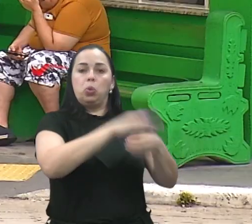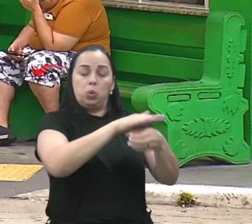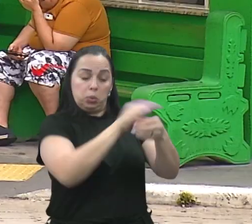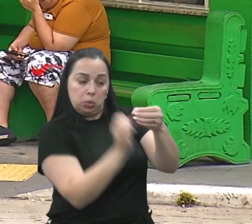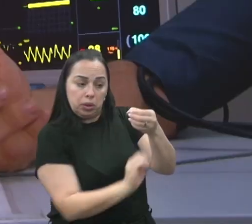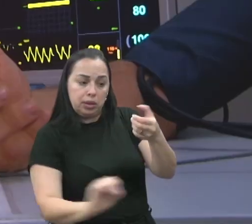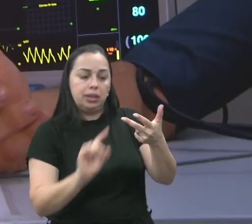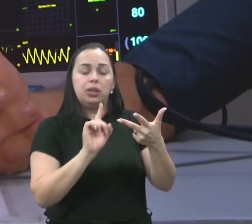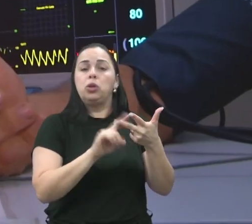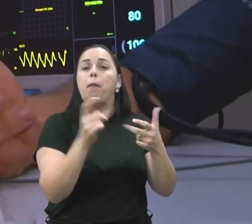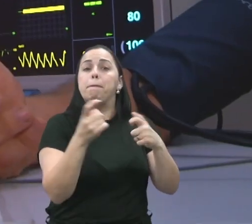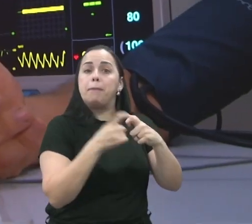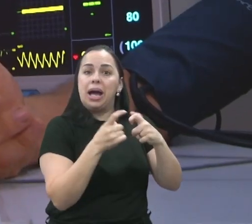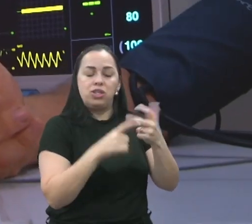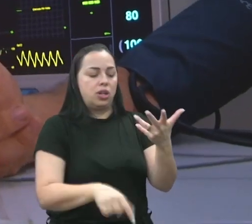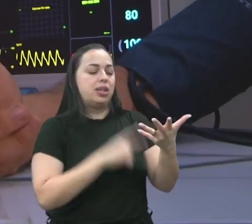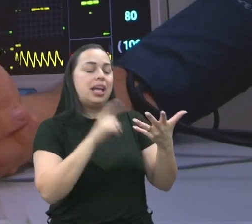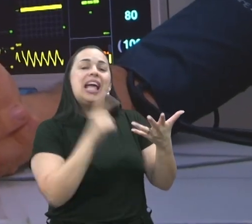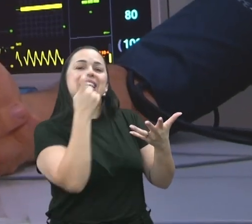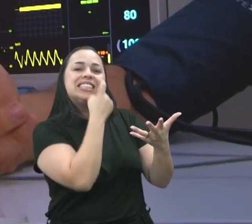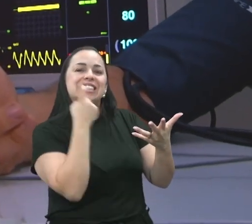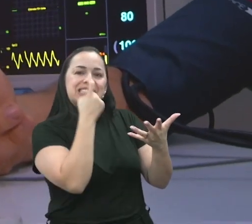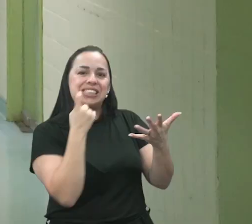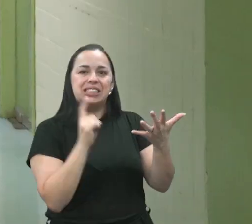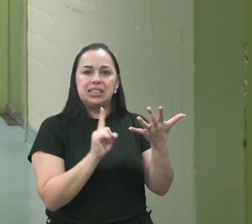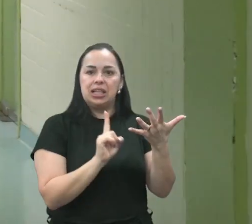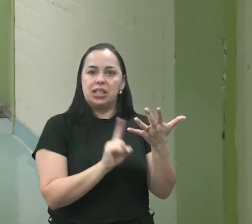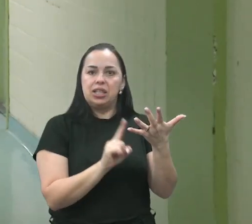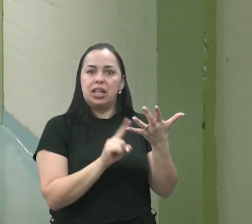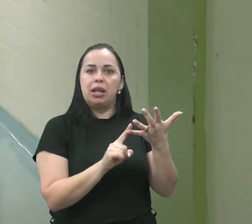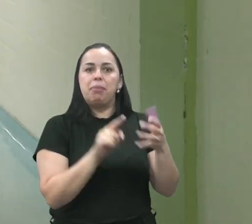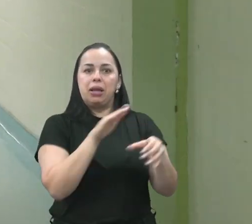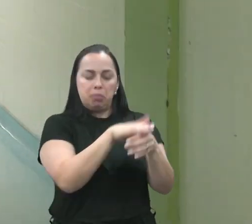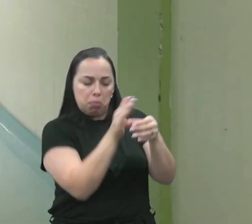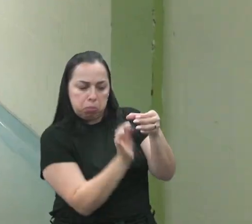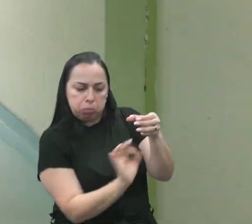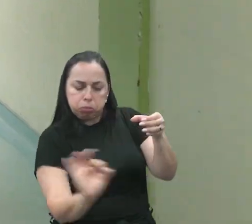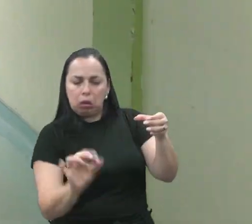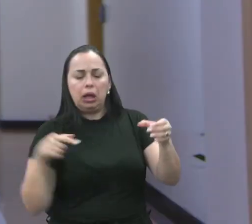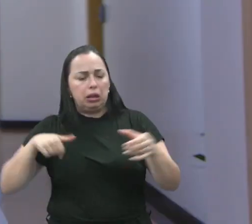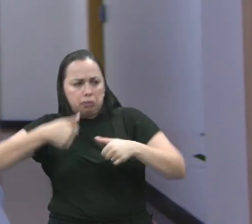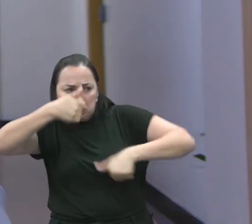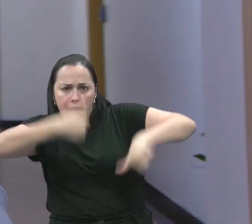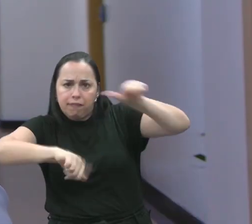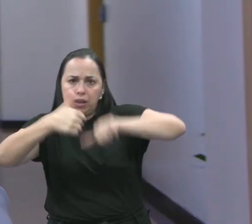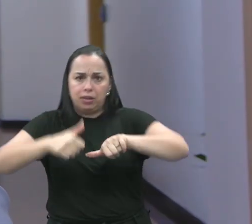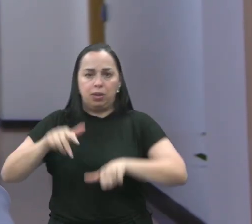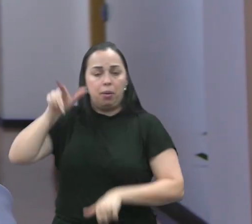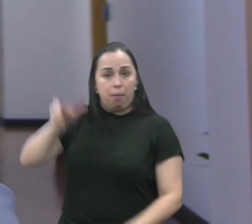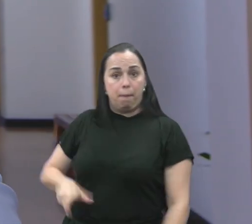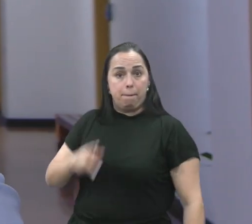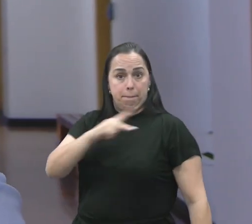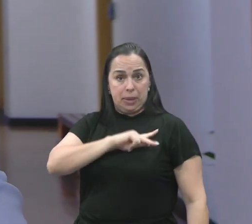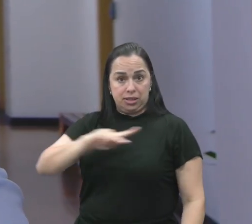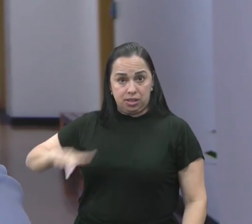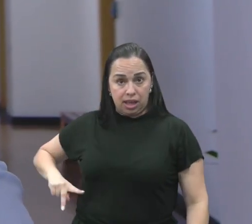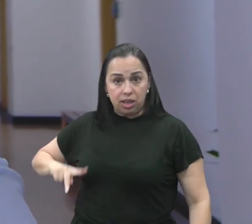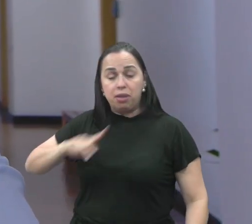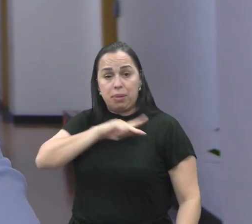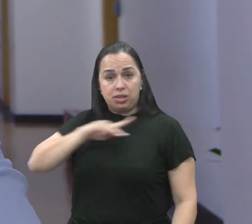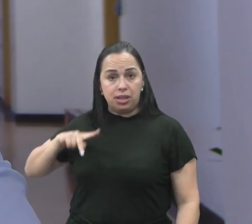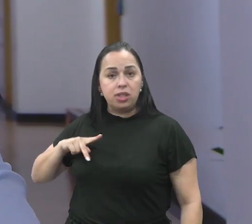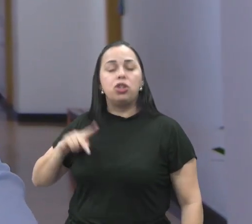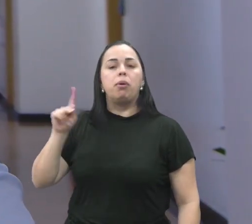assistência sanitária, atividades médicas e odontológicas e serviços de saneamento. Para o presidente da comissão, o vereador